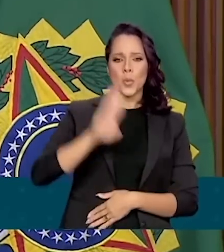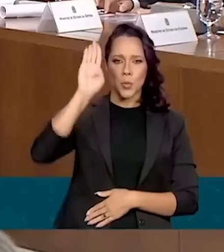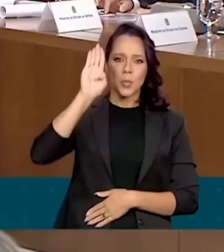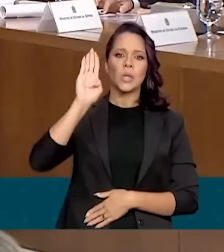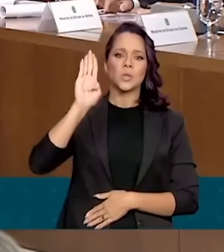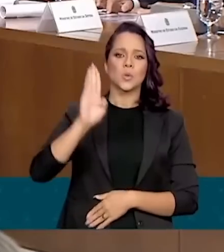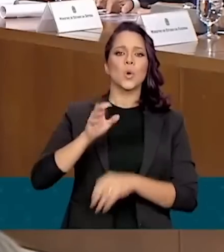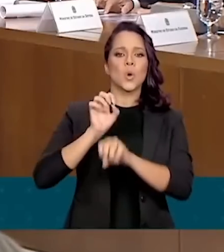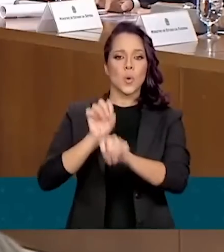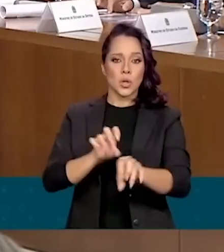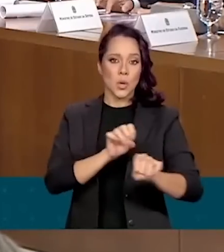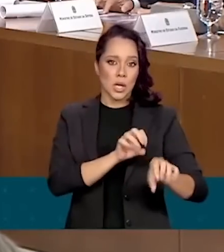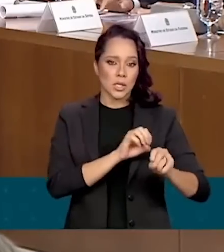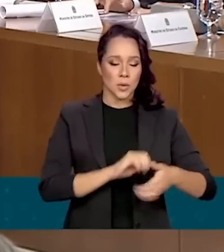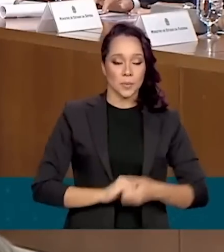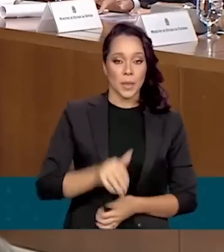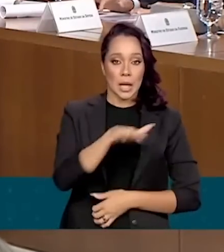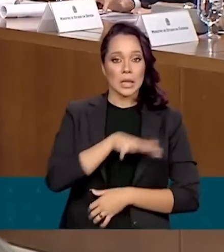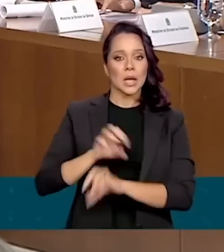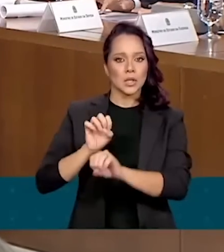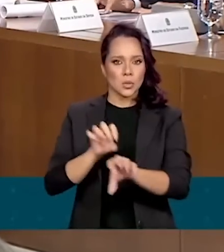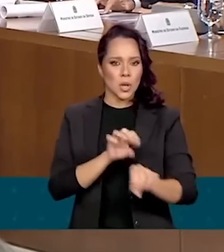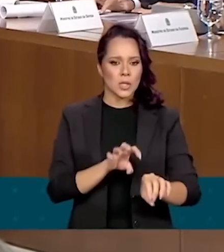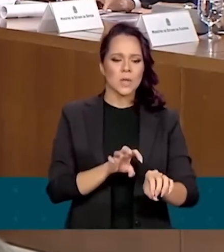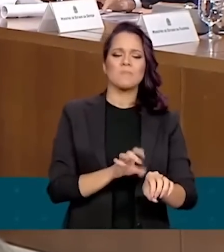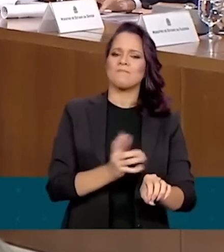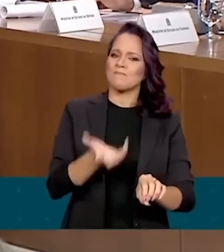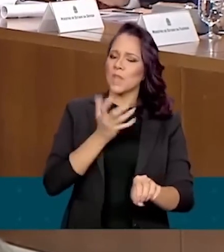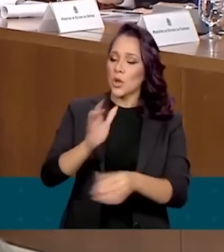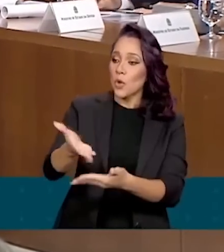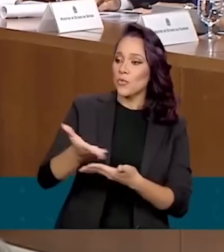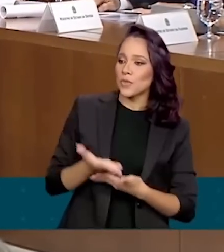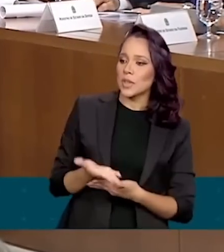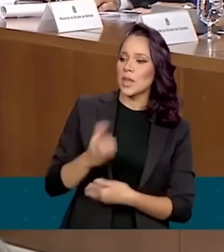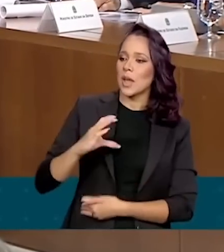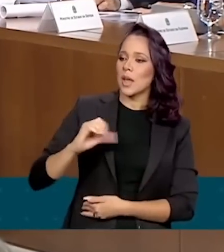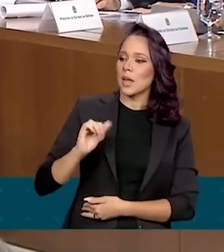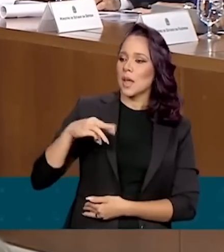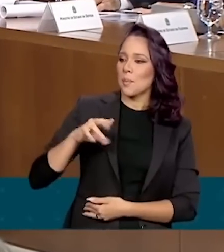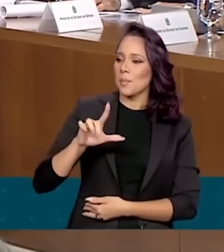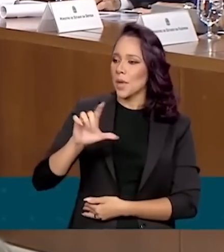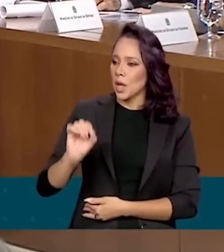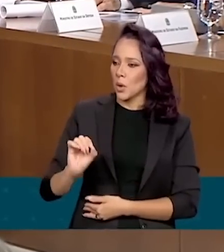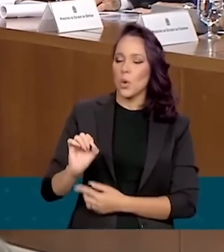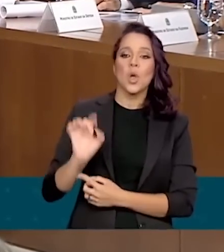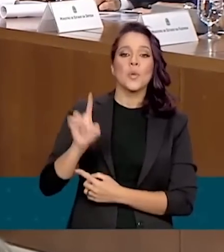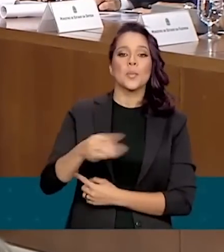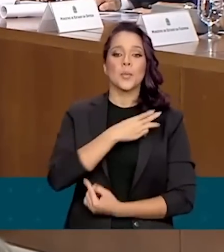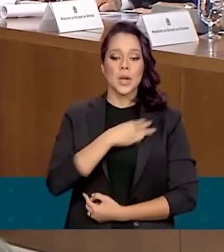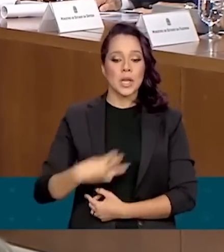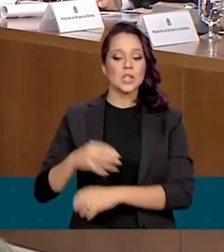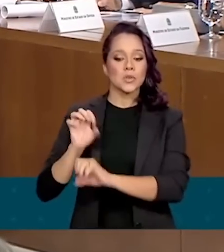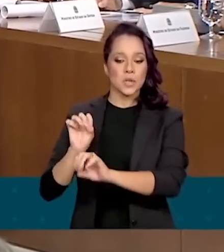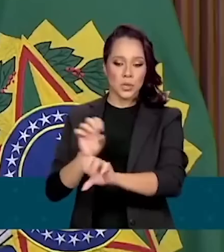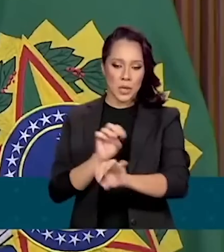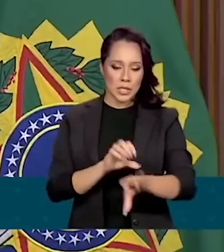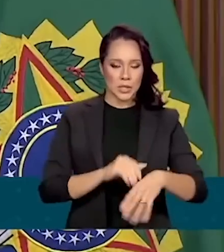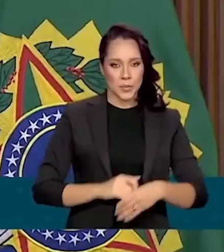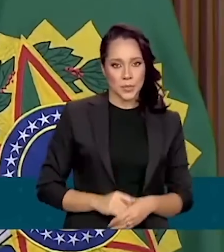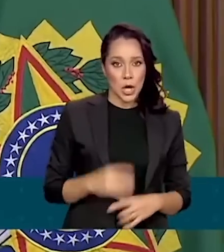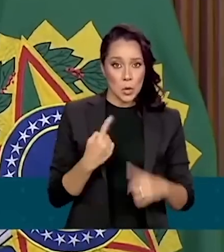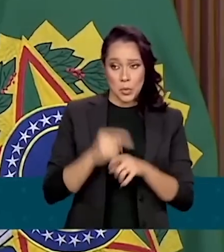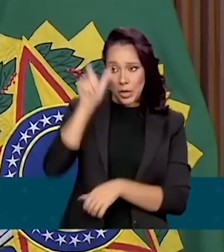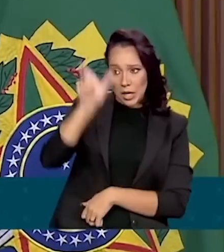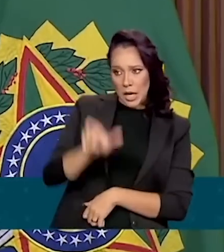educação. E na educação eu fiz questão de convidar o companheiro Camilo para ser o ministro da Educação,